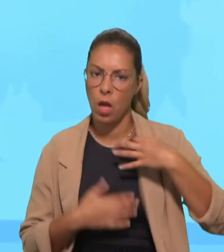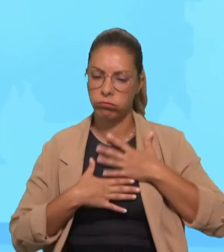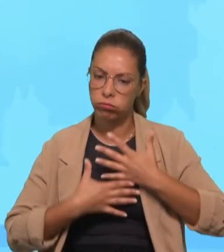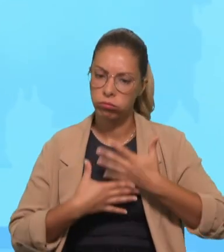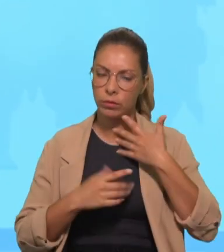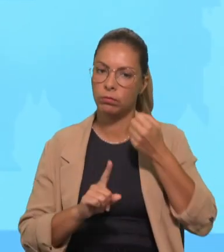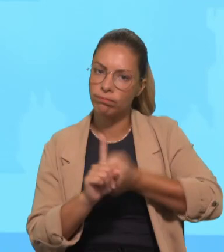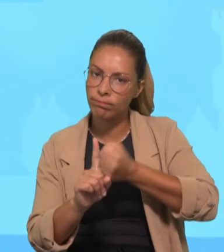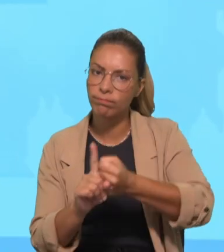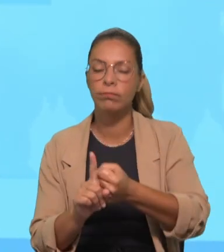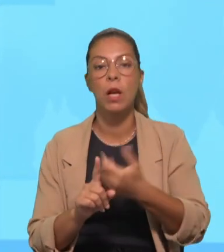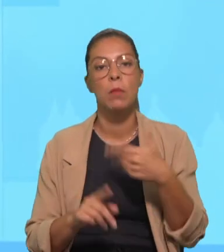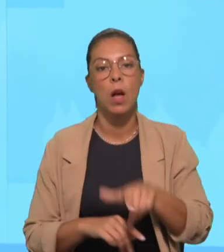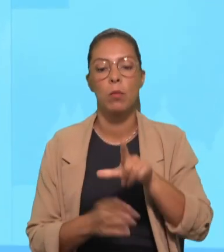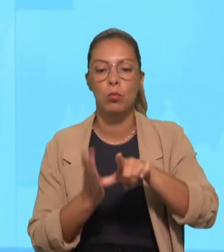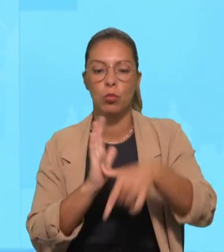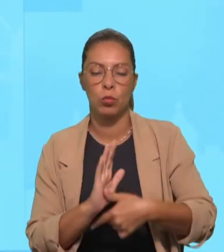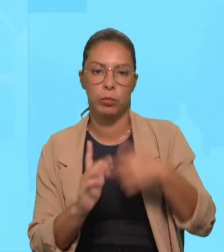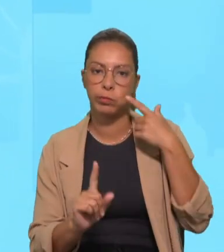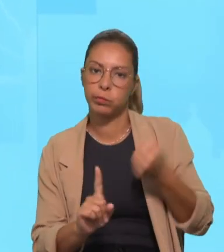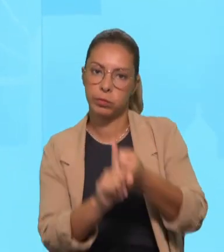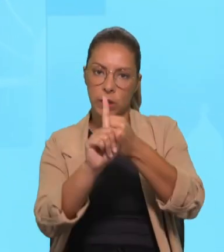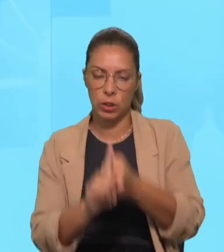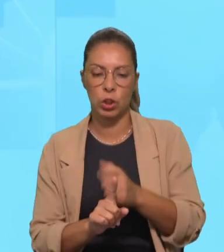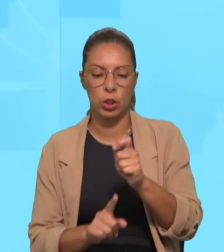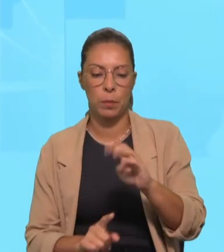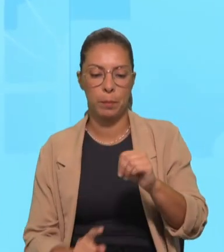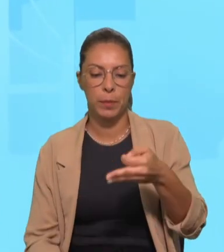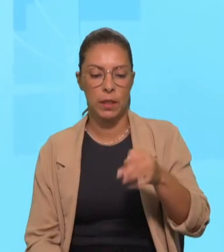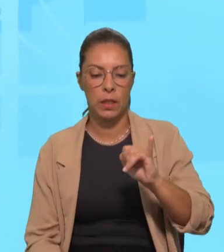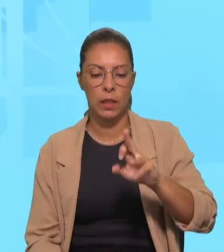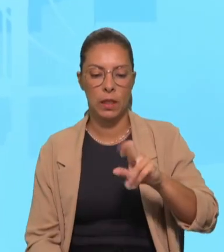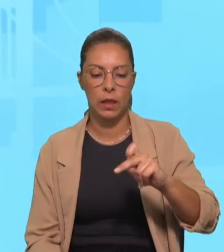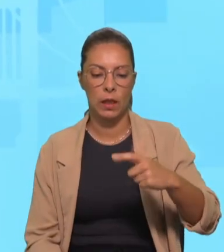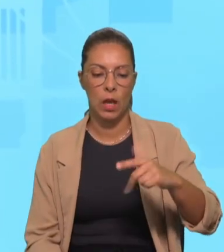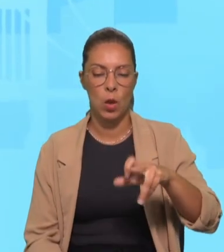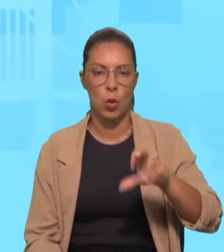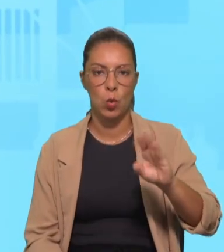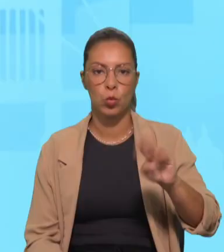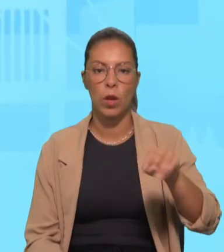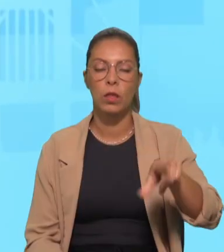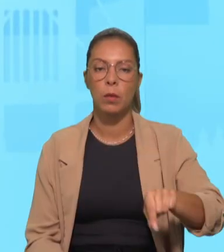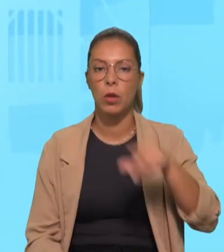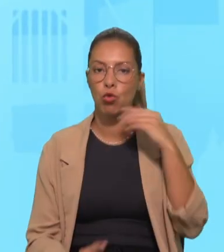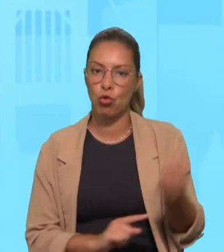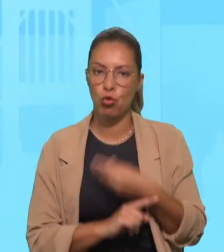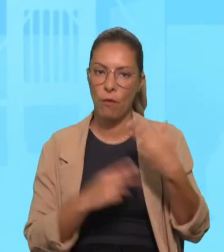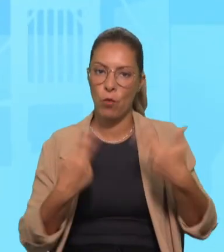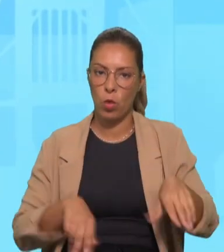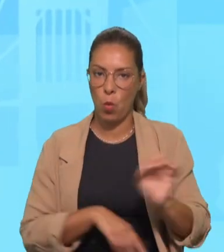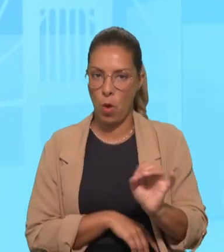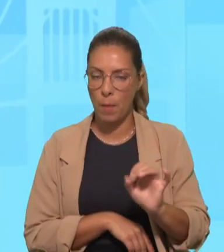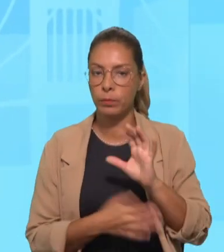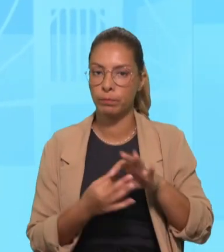hoje olhar para a proposta dos missionários espiritanos e para a experiência que os Jovens Sem Fronteiras realizam neste tempo. Contamos